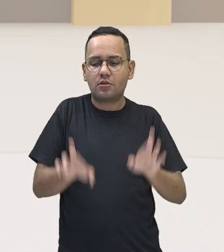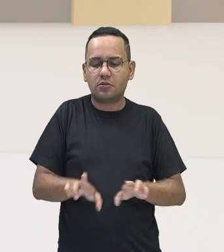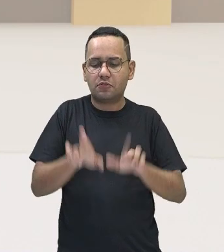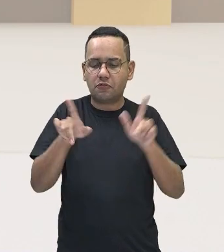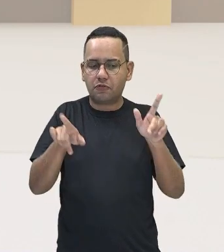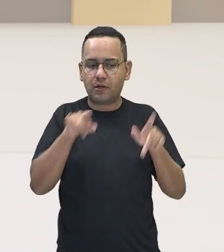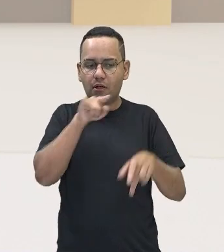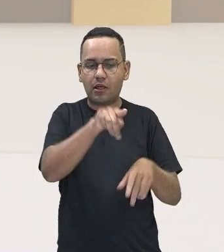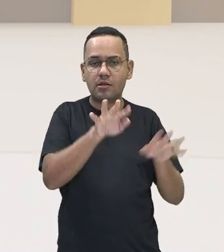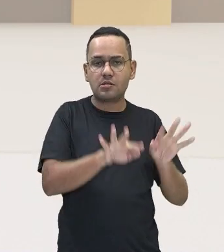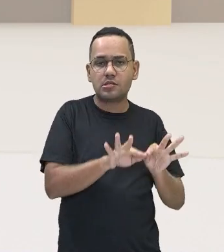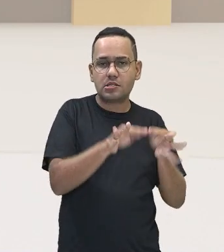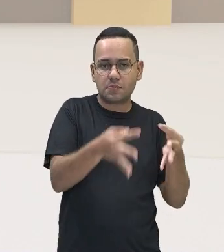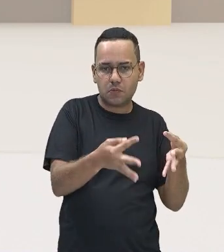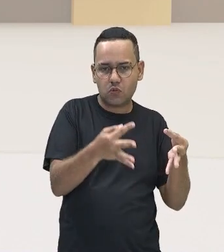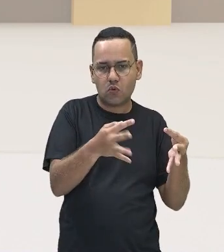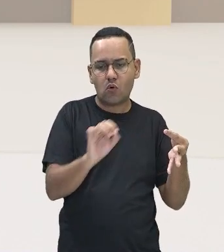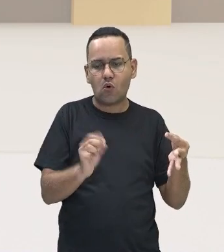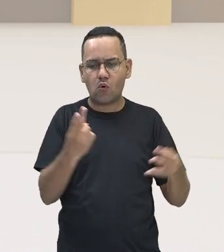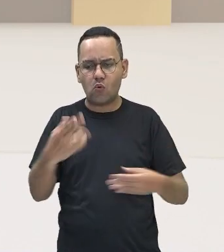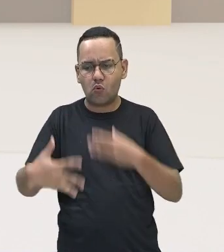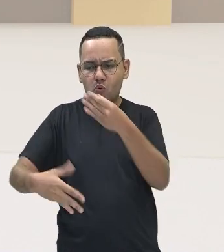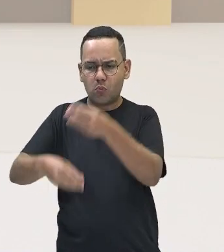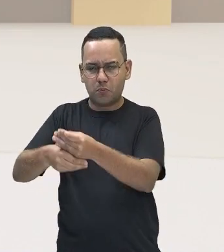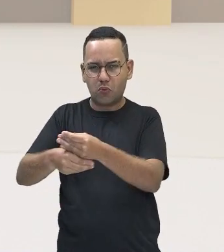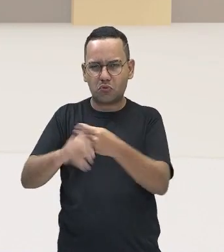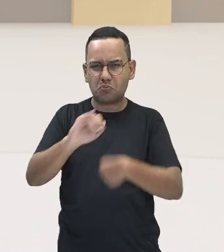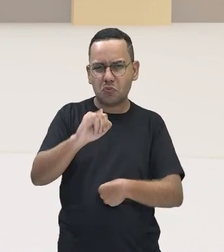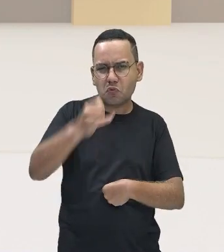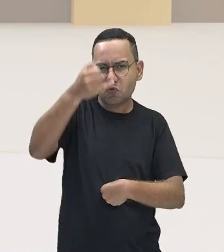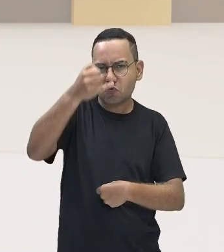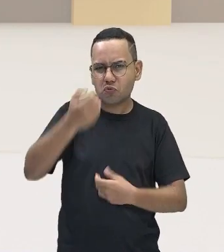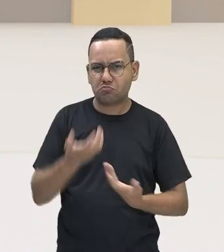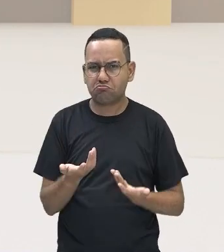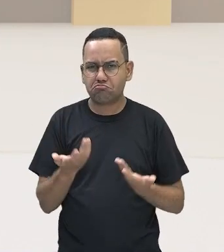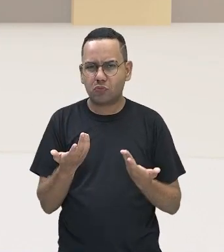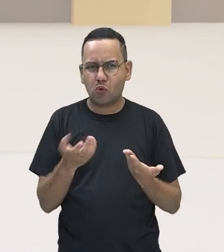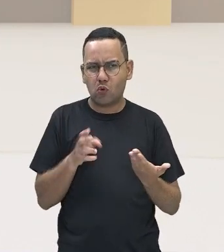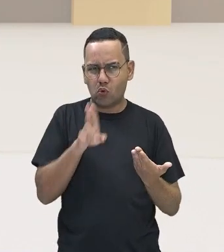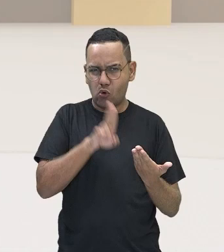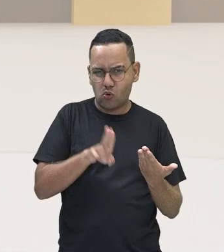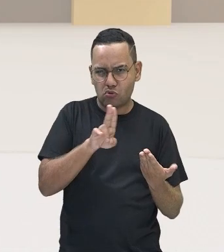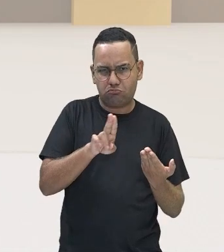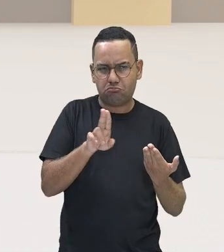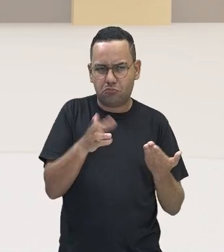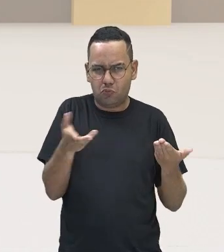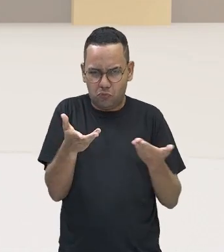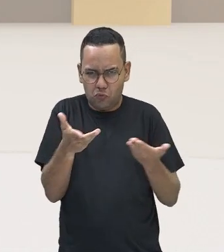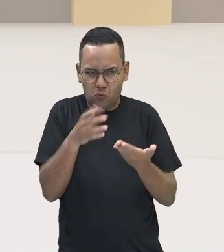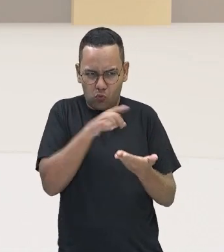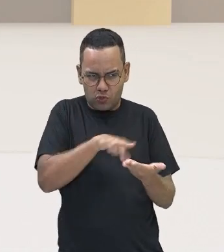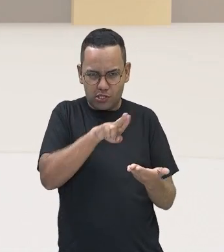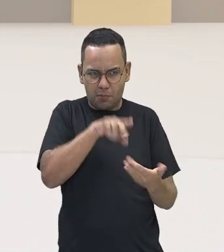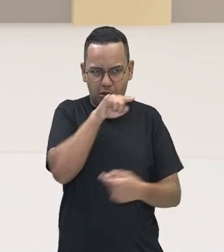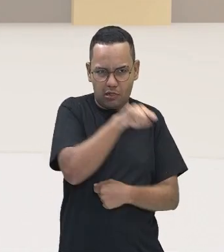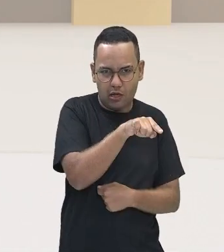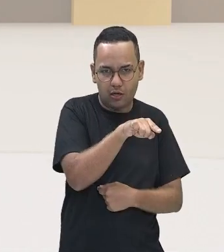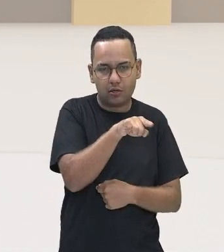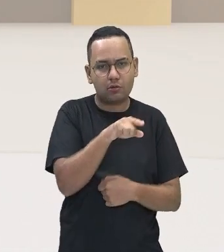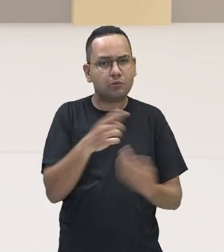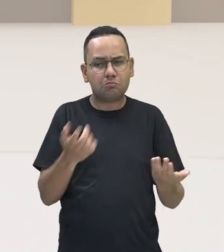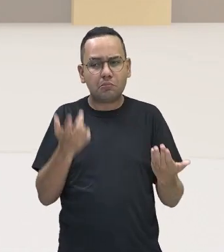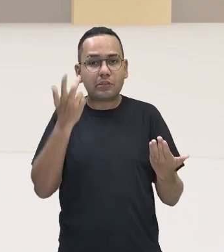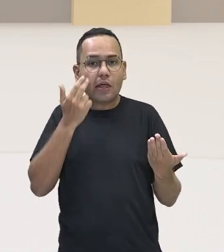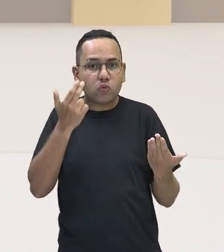compostos? Né? Será que hoje em dia a gente utiliza ainda os juros simples, professor? Olha, eu acho difícil, hein? Eu acho que o mais comum vai ser os juros